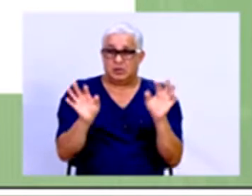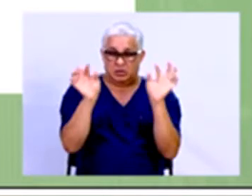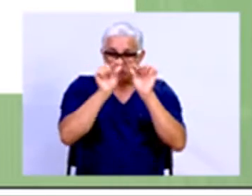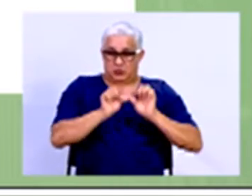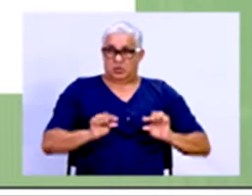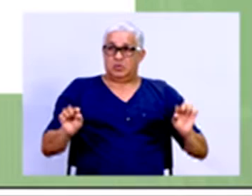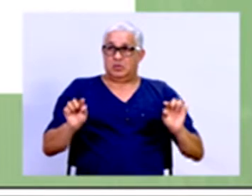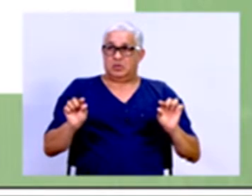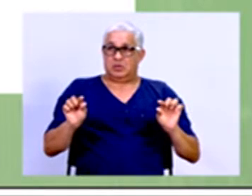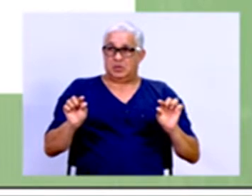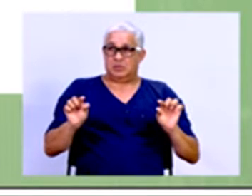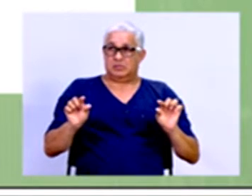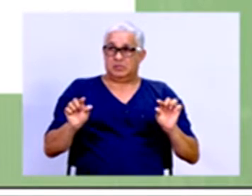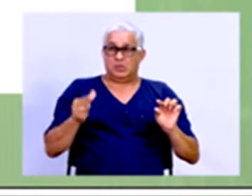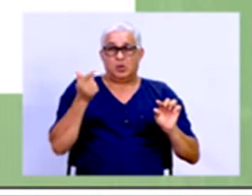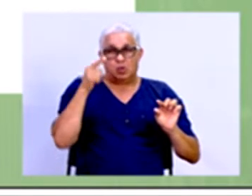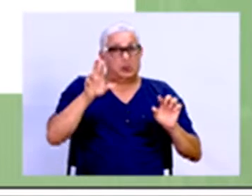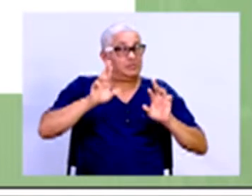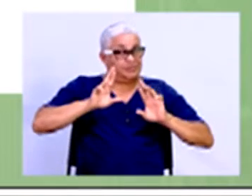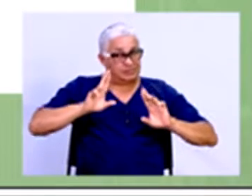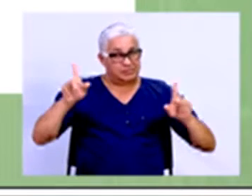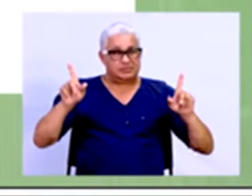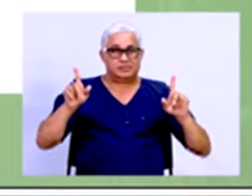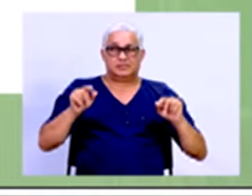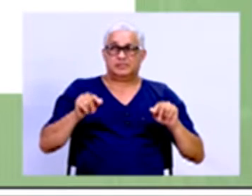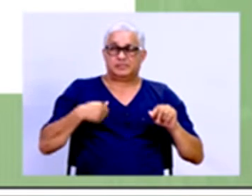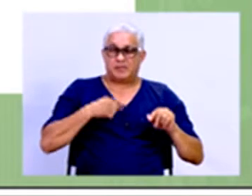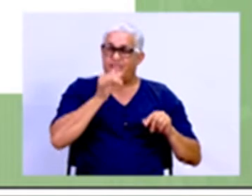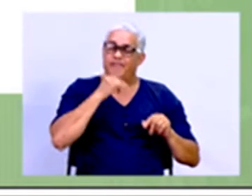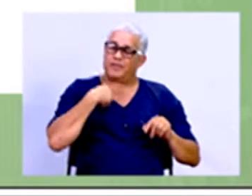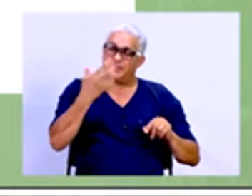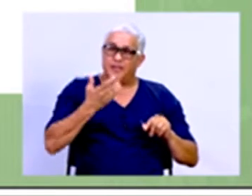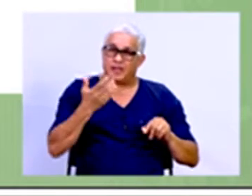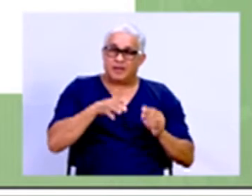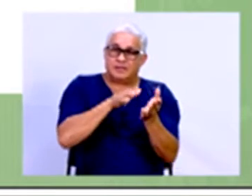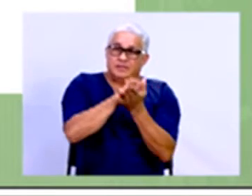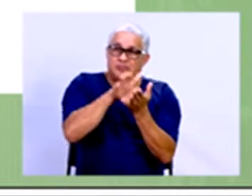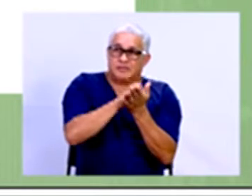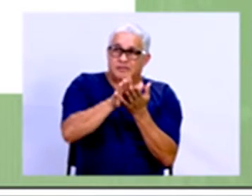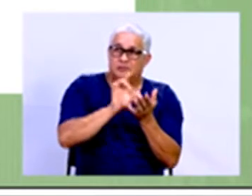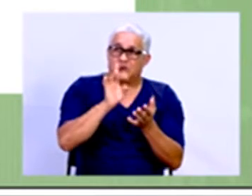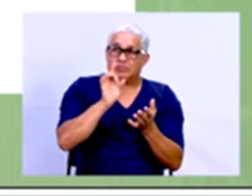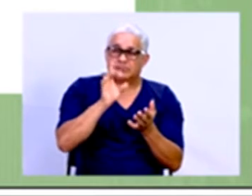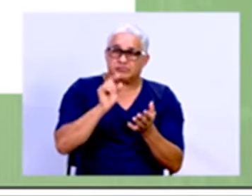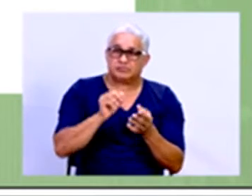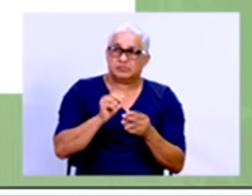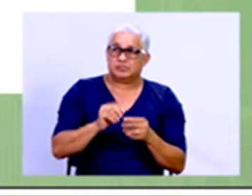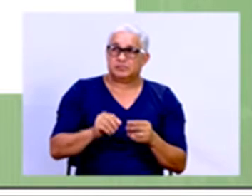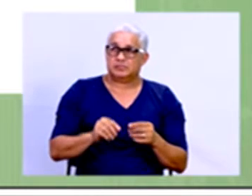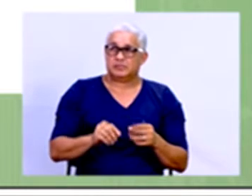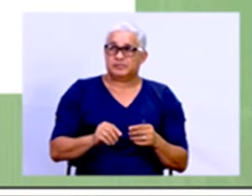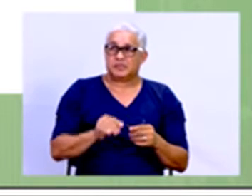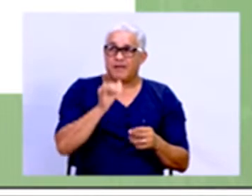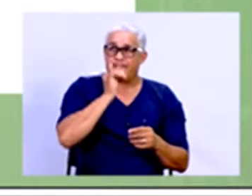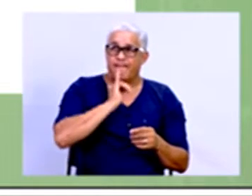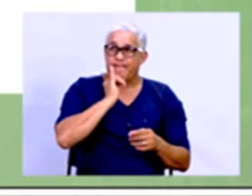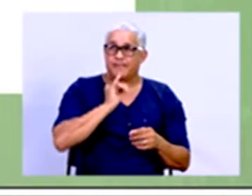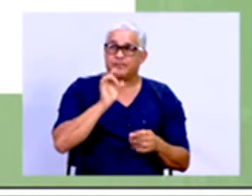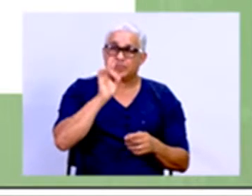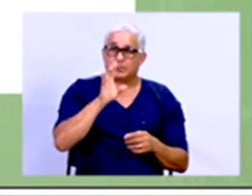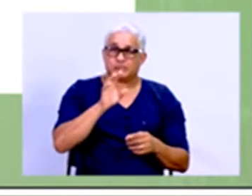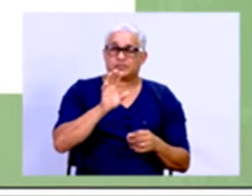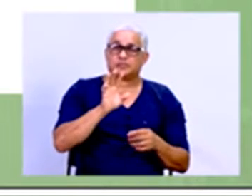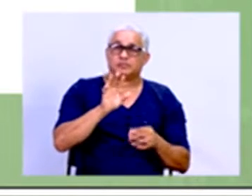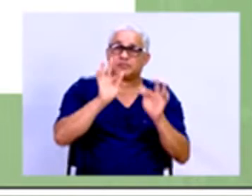temos um outro tipo de impressão da informação também. Se eu quiser, por exemplo, imprimir somente o que está aqui, ó, por exemplo, se eu quiser imprimir